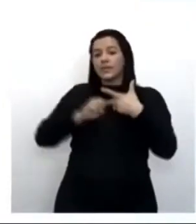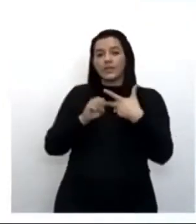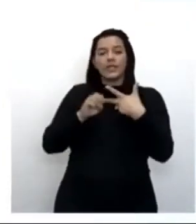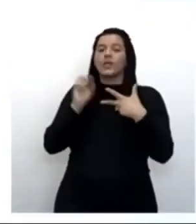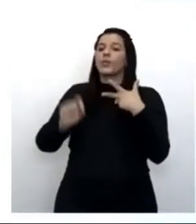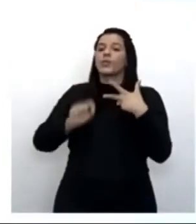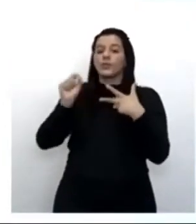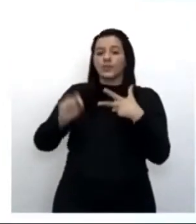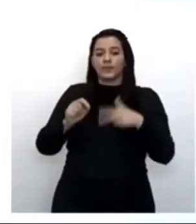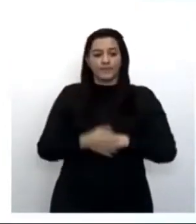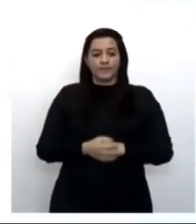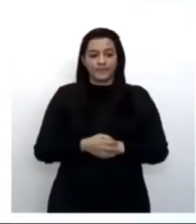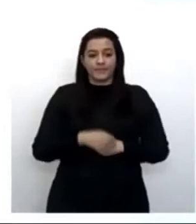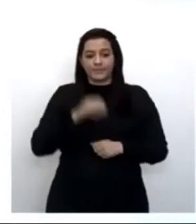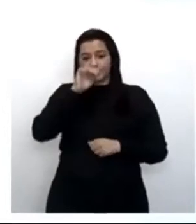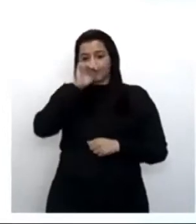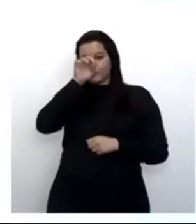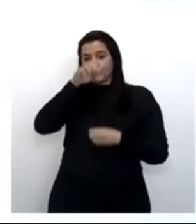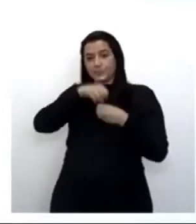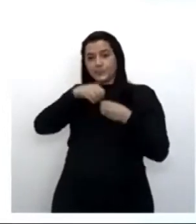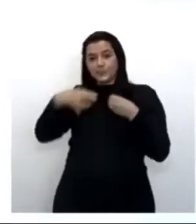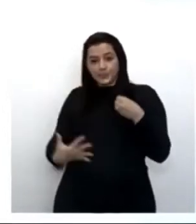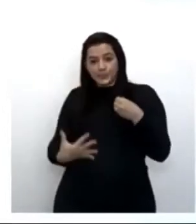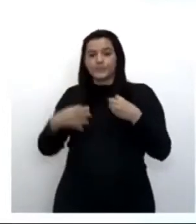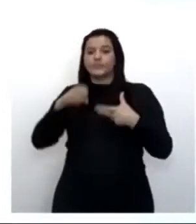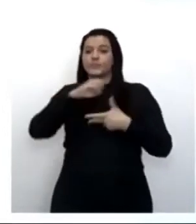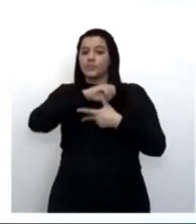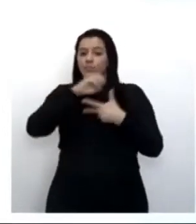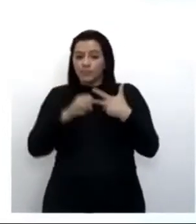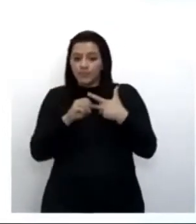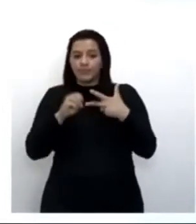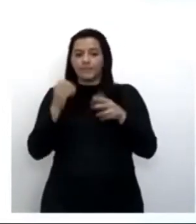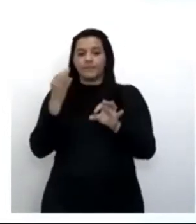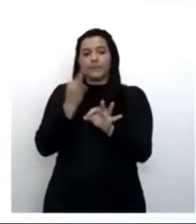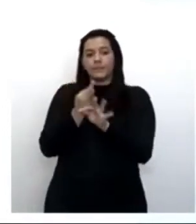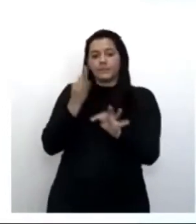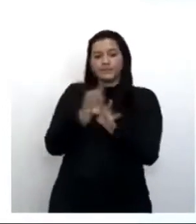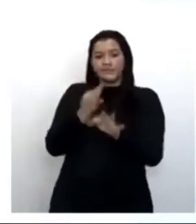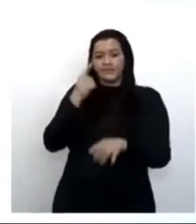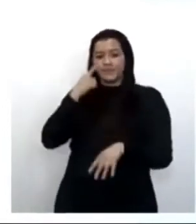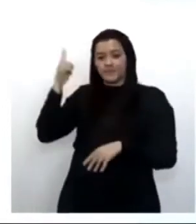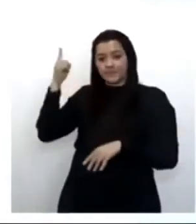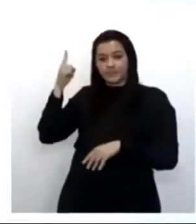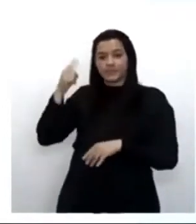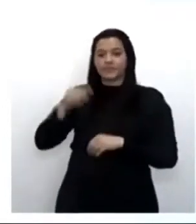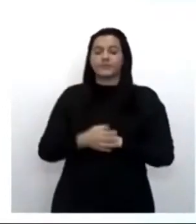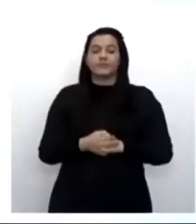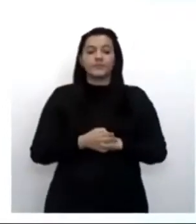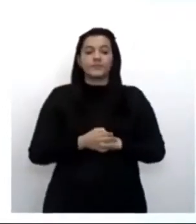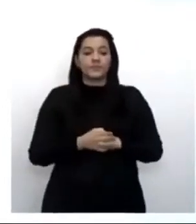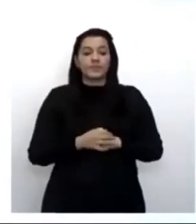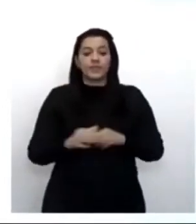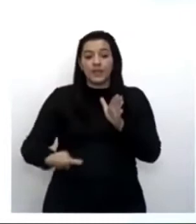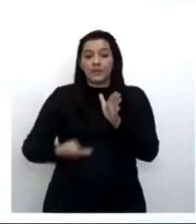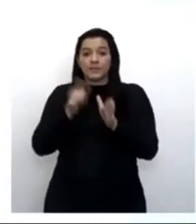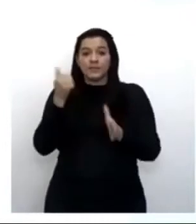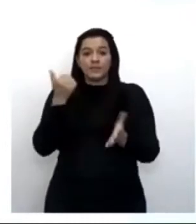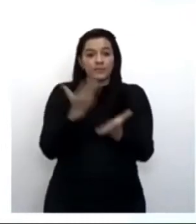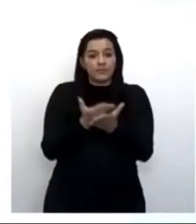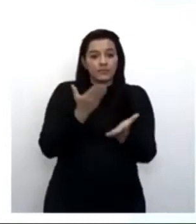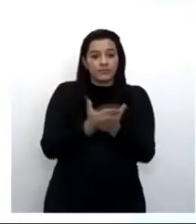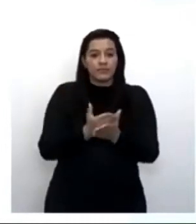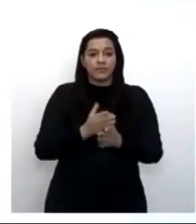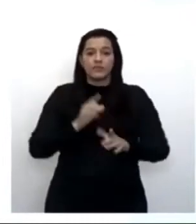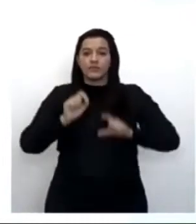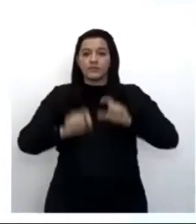aqui, pessoal, conteúdos Enem de física, certo? E aí, primeira aula que vocês vão assistir hoje